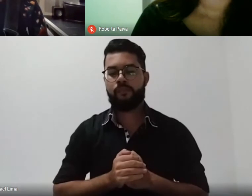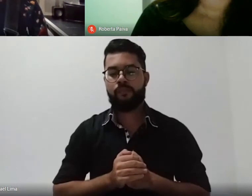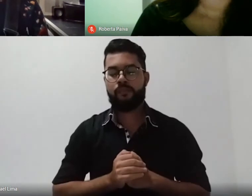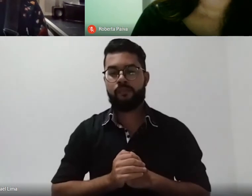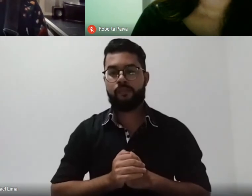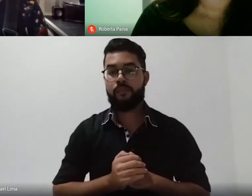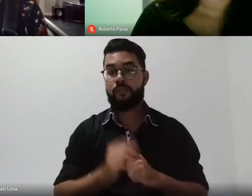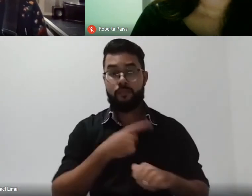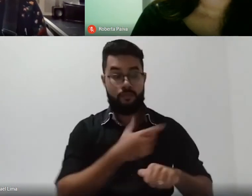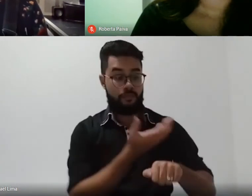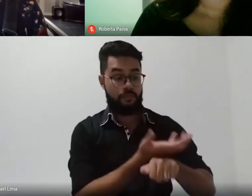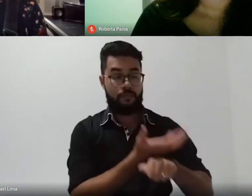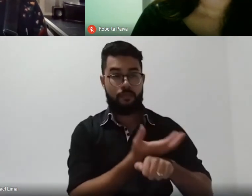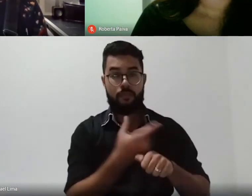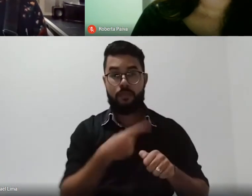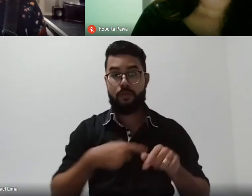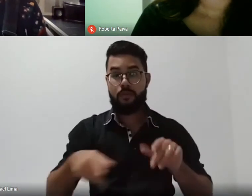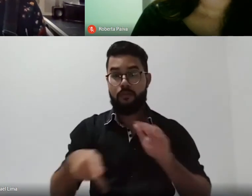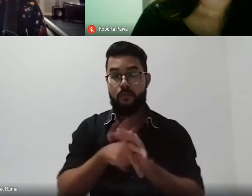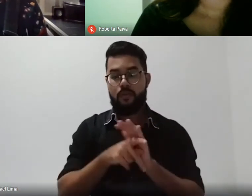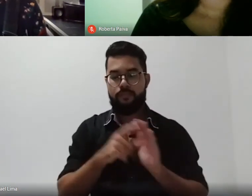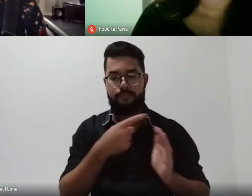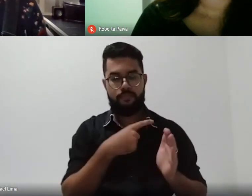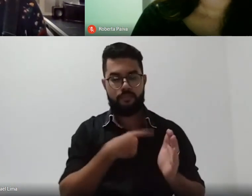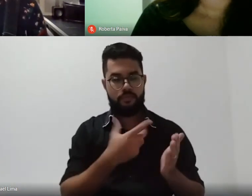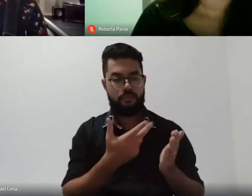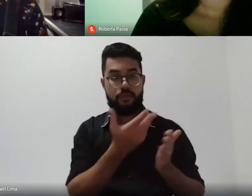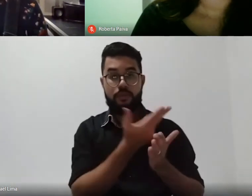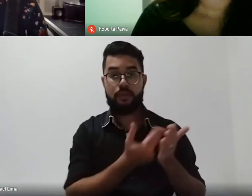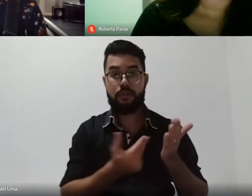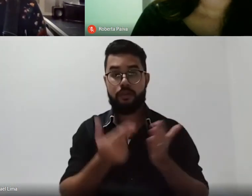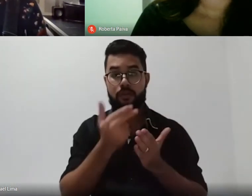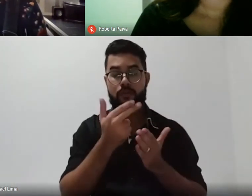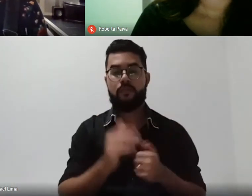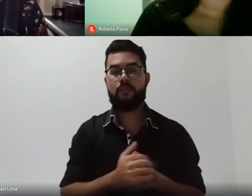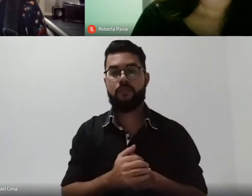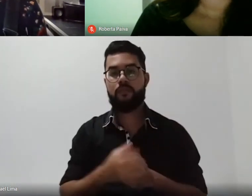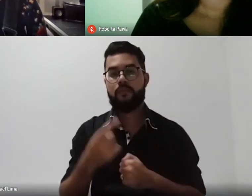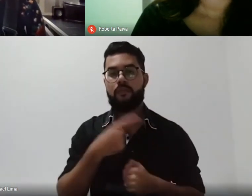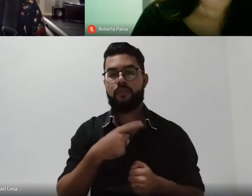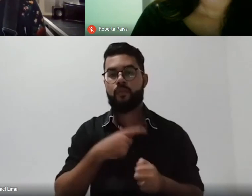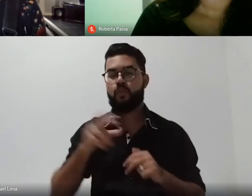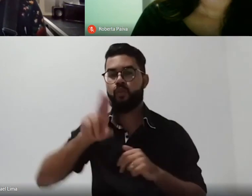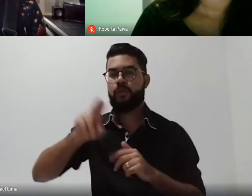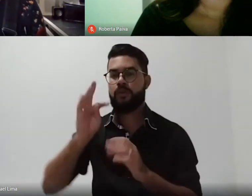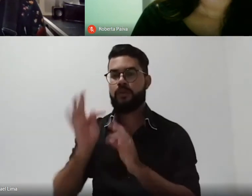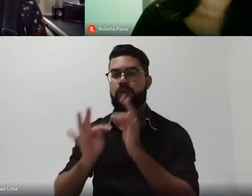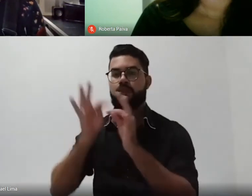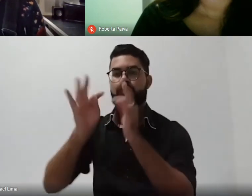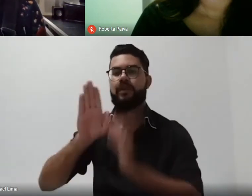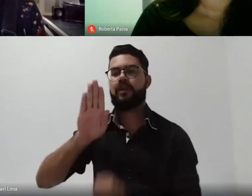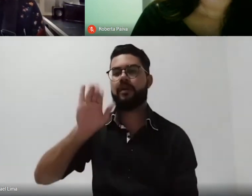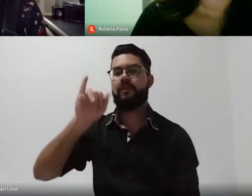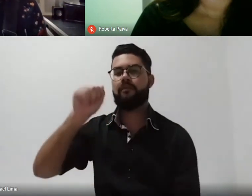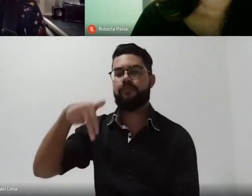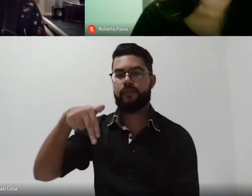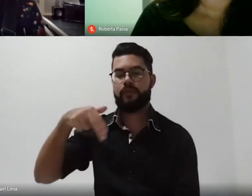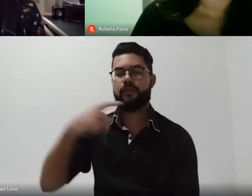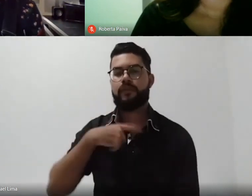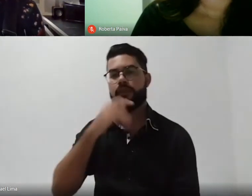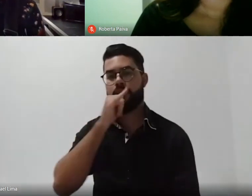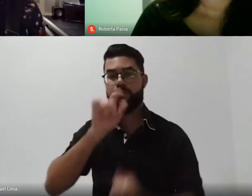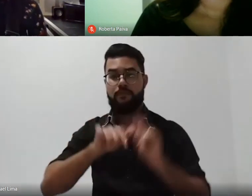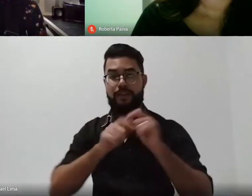de computação gráfica, né, que agora com tecnologia BIM, todos aqueles materiais eu fiz particular, eu fiz